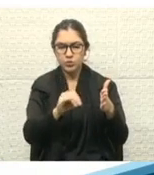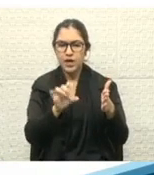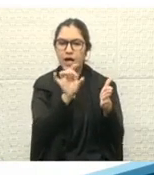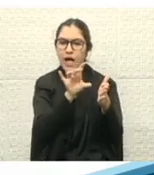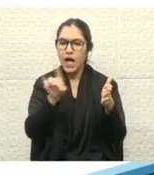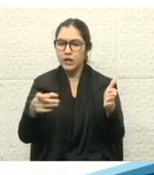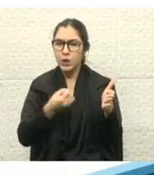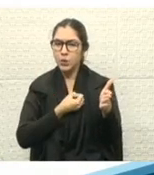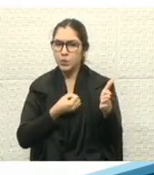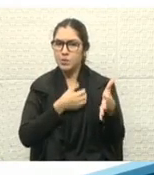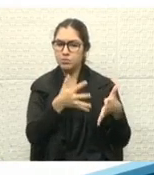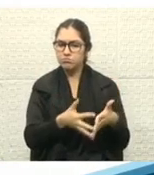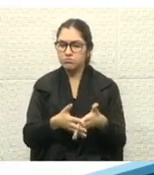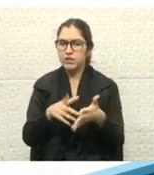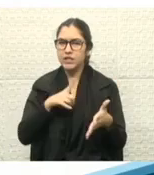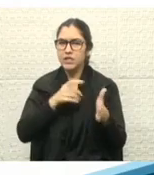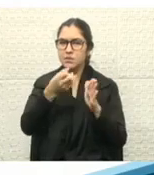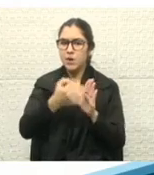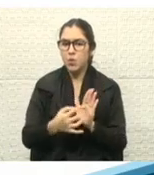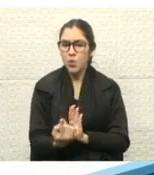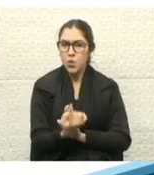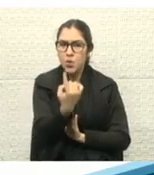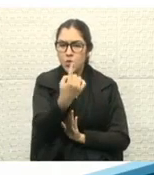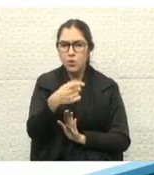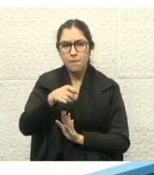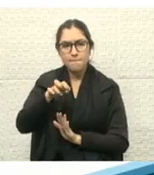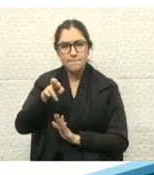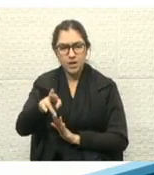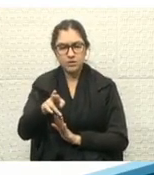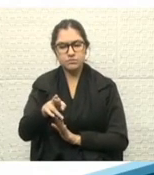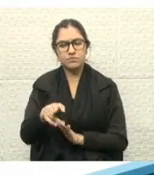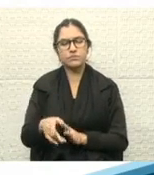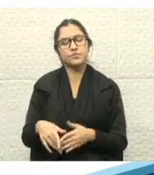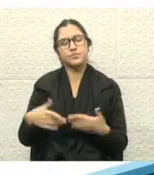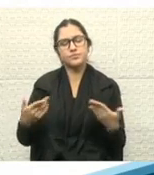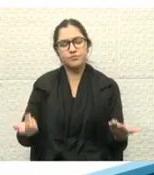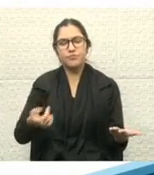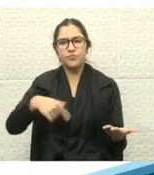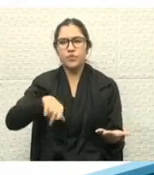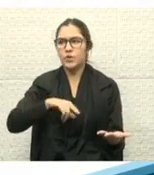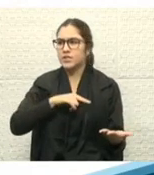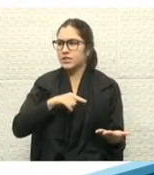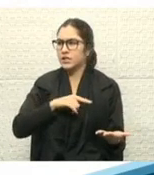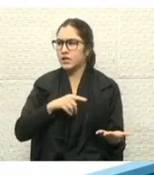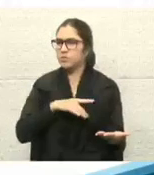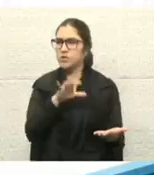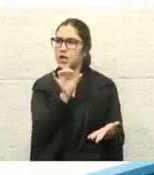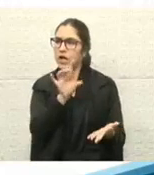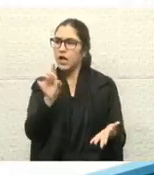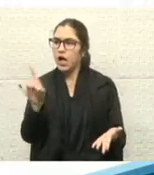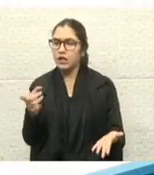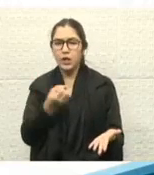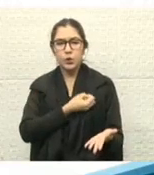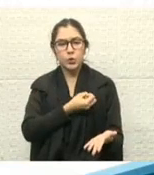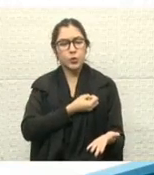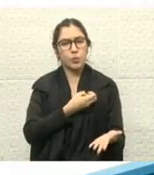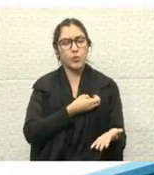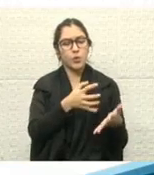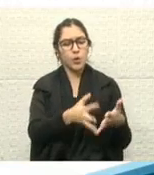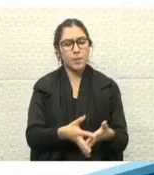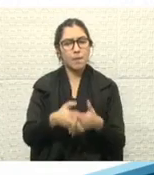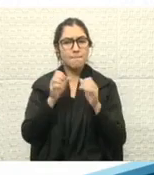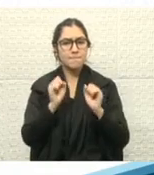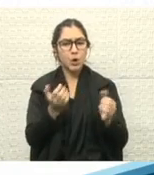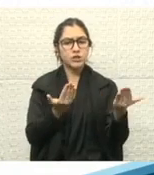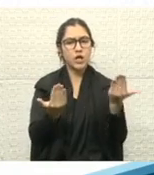número complexo é descrito por um único par ordenado, nós vamos ter que cada número complexo pode